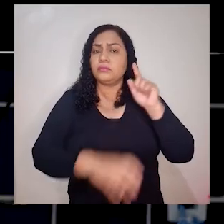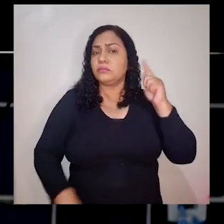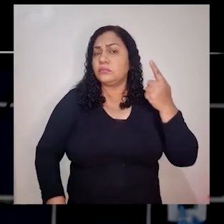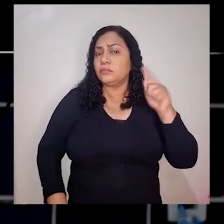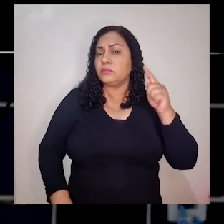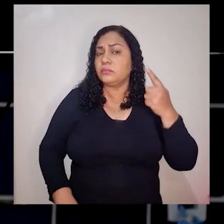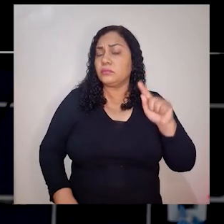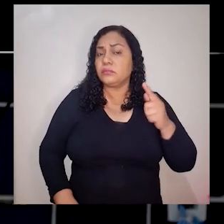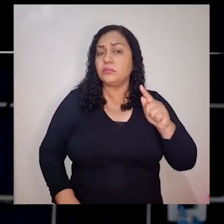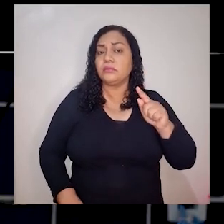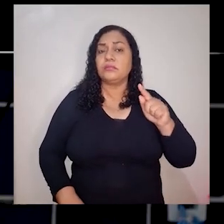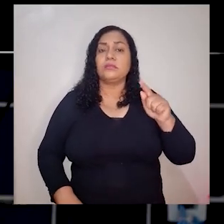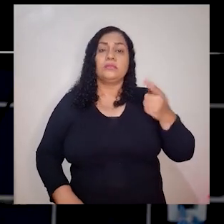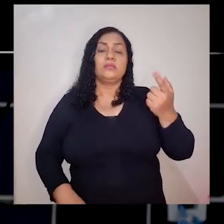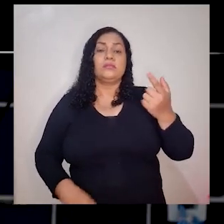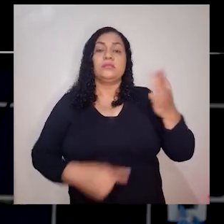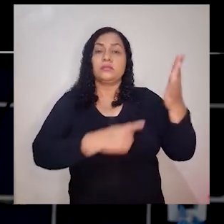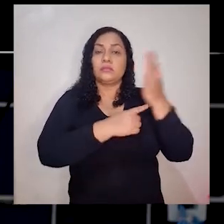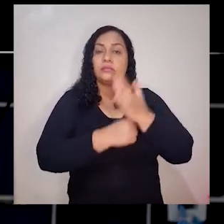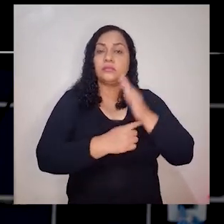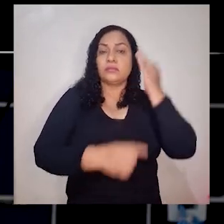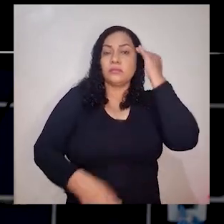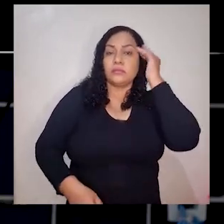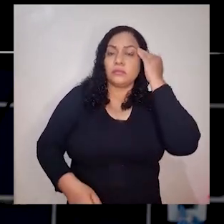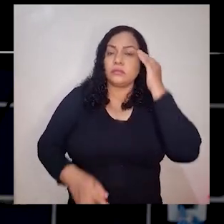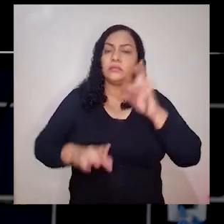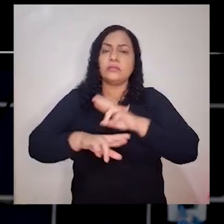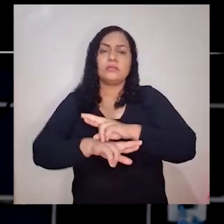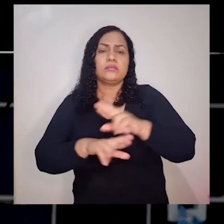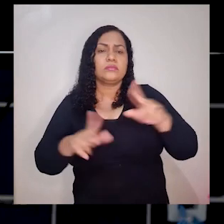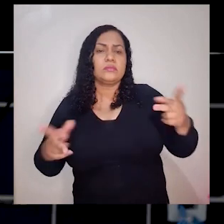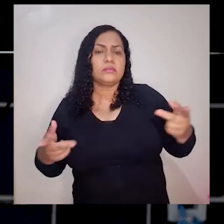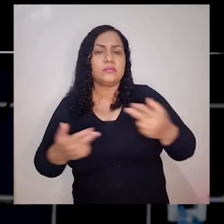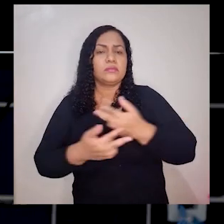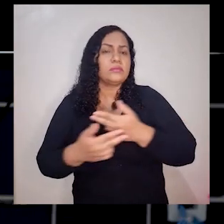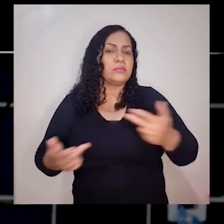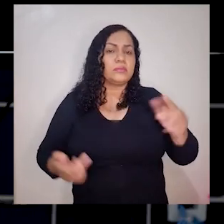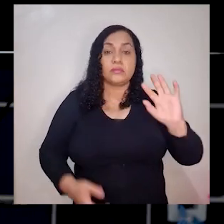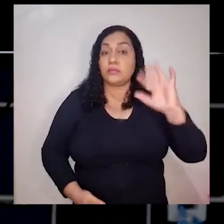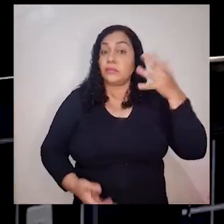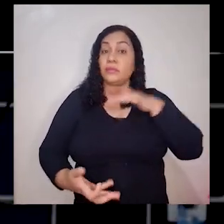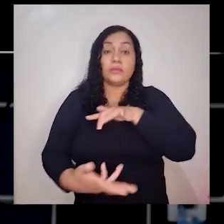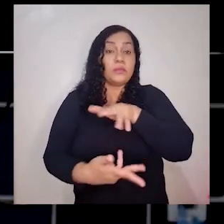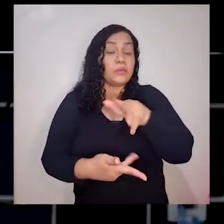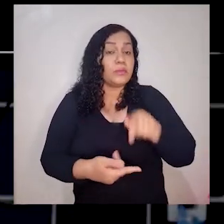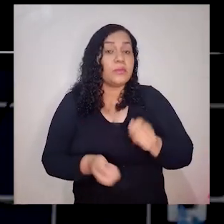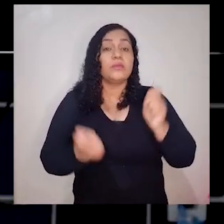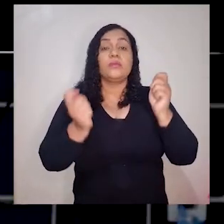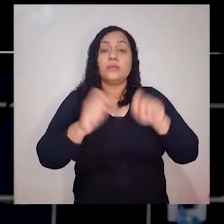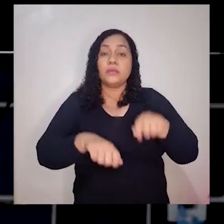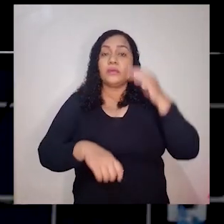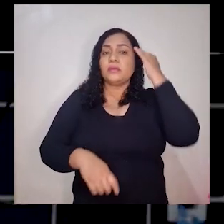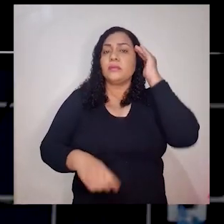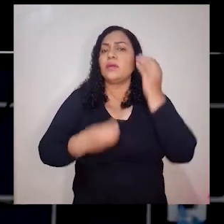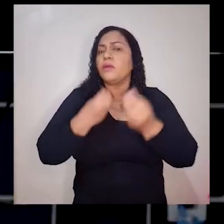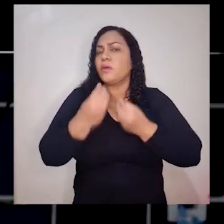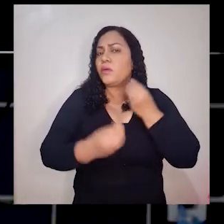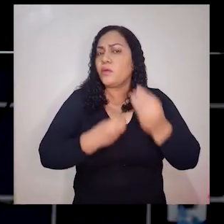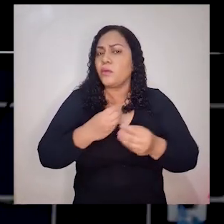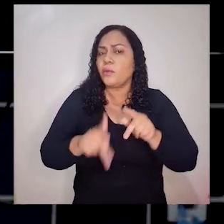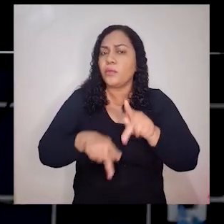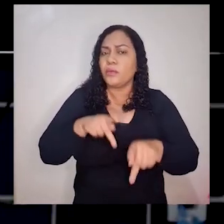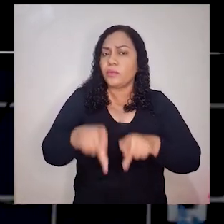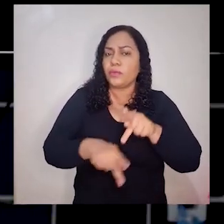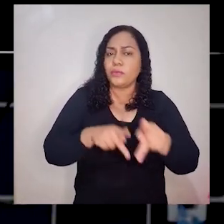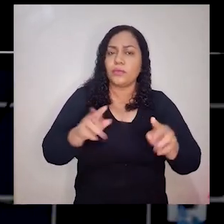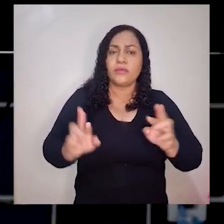A geografia nos ajuda a compreender os diferentes espaços e fatos que acontecem no mundo. Com ela, podemos compreender como